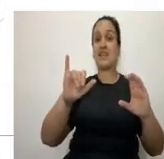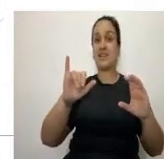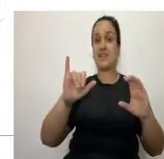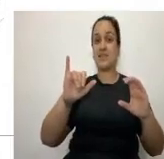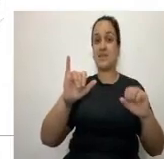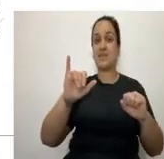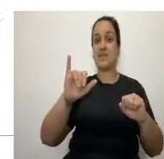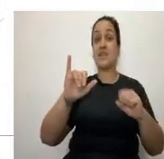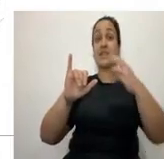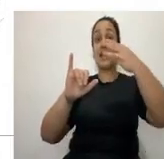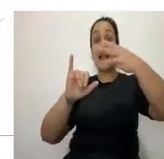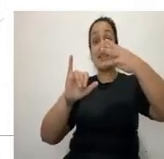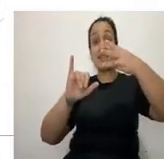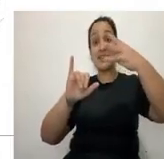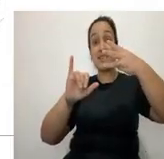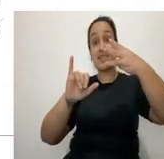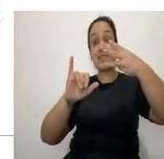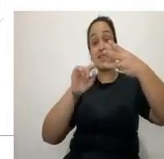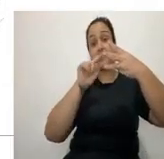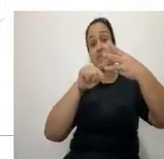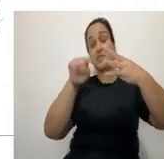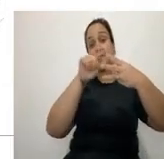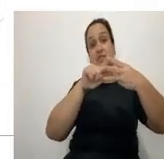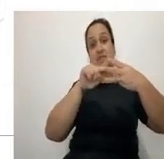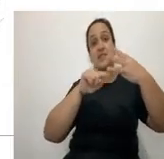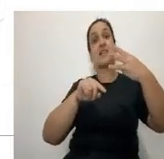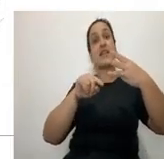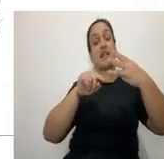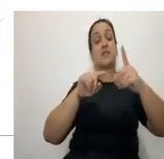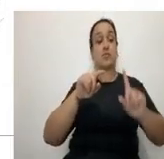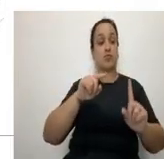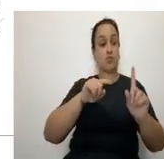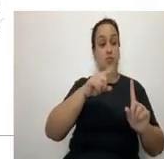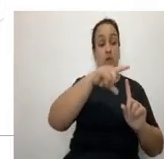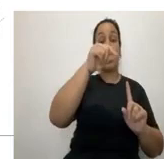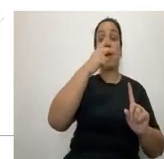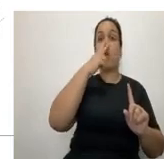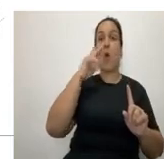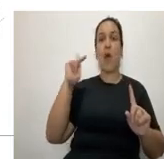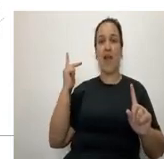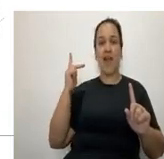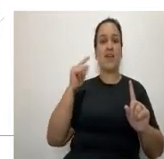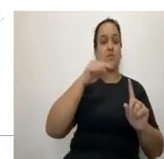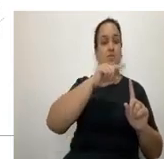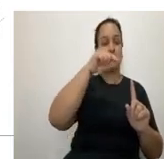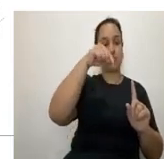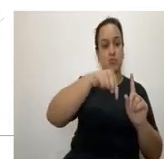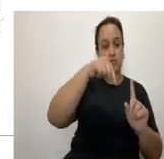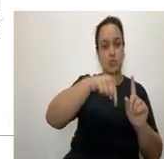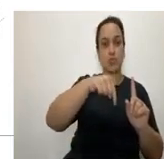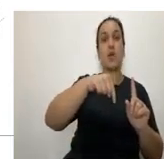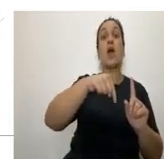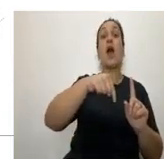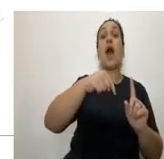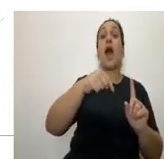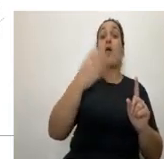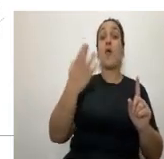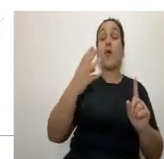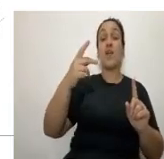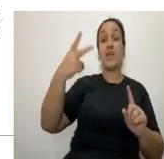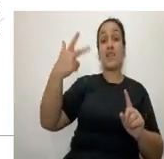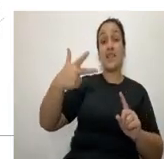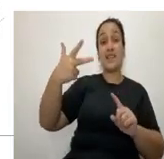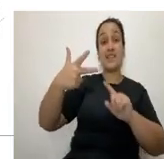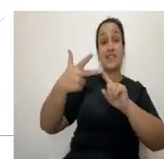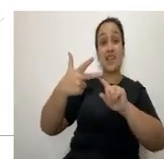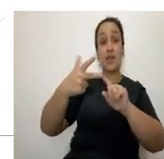atômico 3. O que acontece? Os três elétrons, né? O primeiro elétron vai para cima, que nem o hidrogênio, o segundo para baixo, que